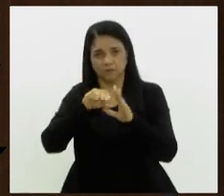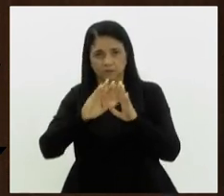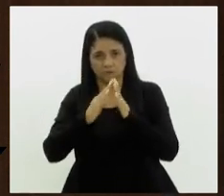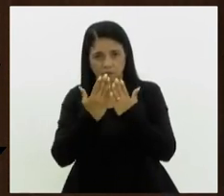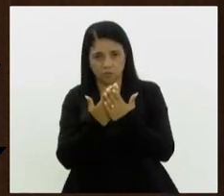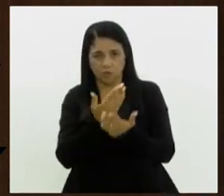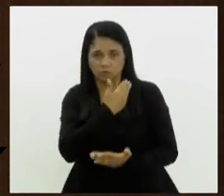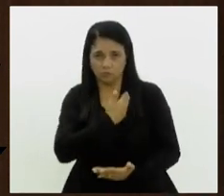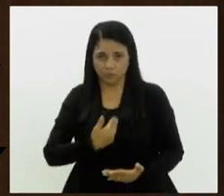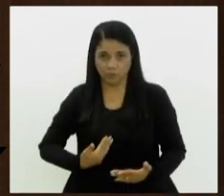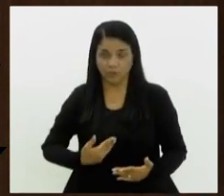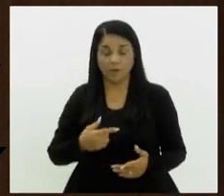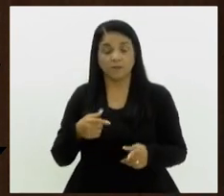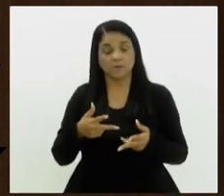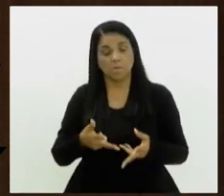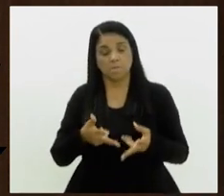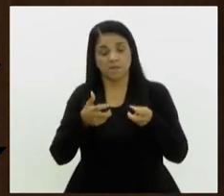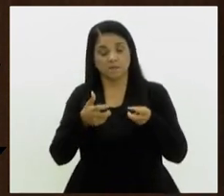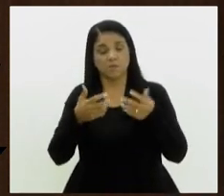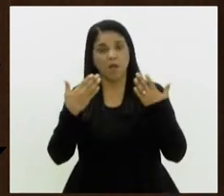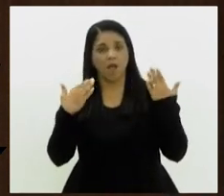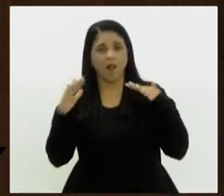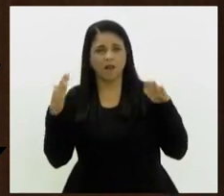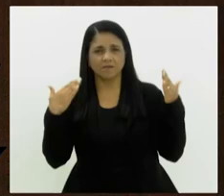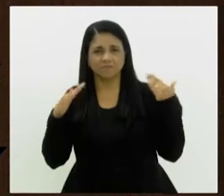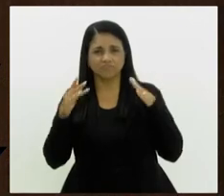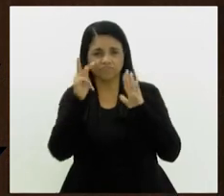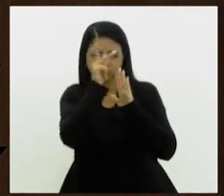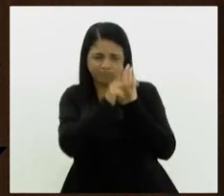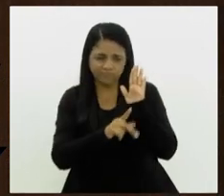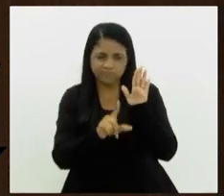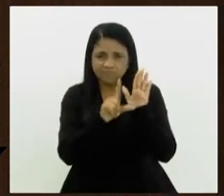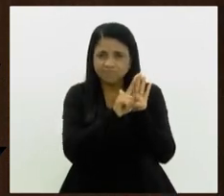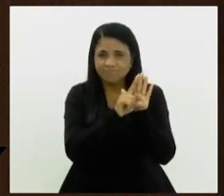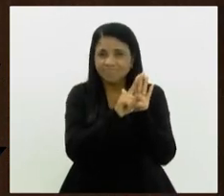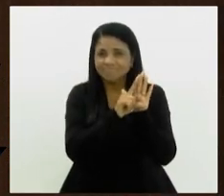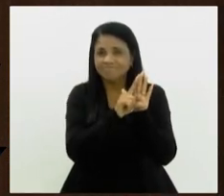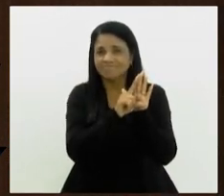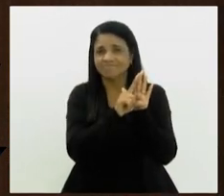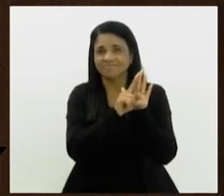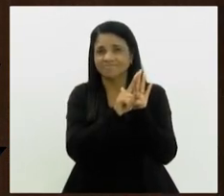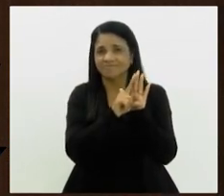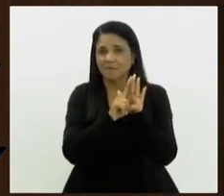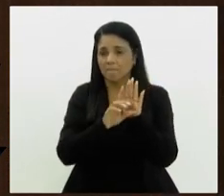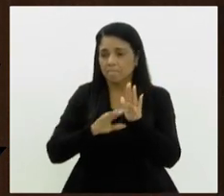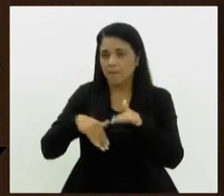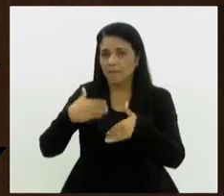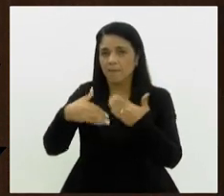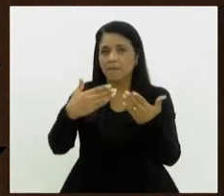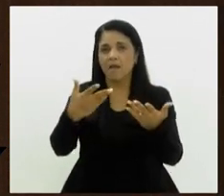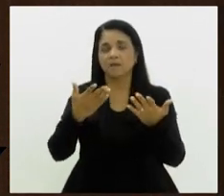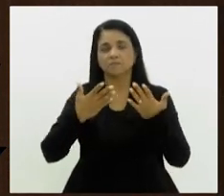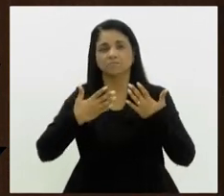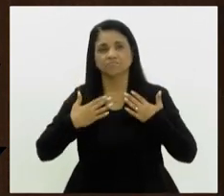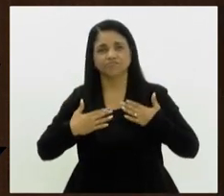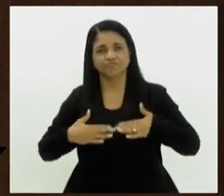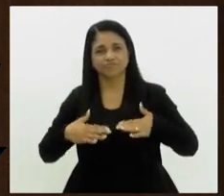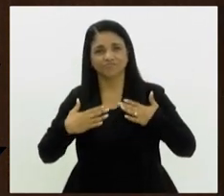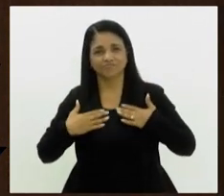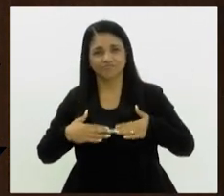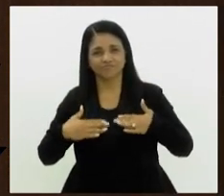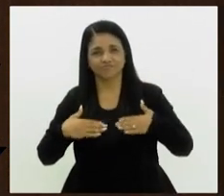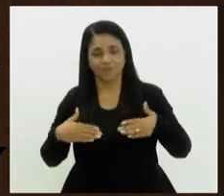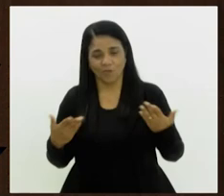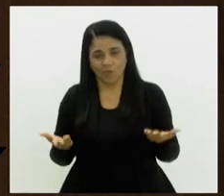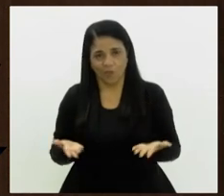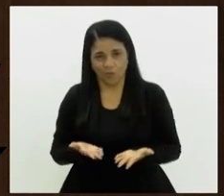eu vejo com uma alegria muito grande como é que um projeto dessa natureza flui com uma tranquilidade tão grande nos